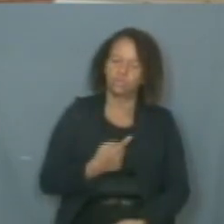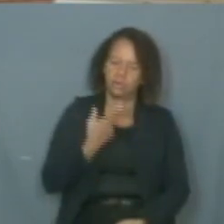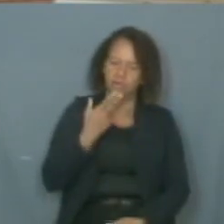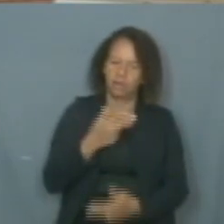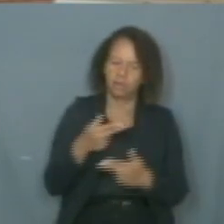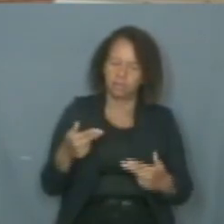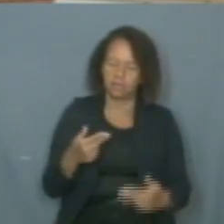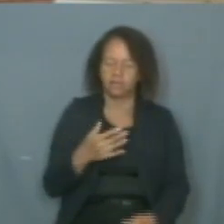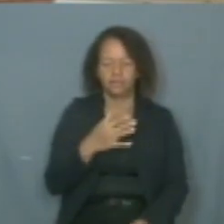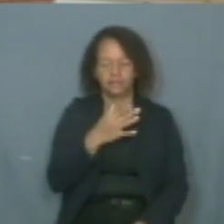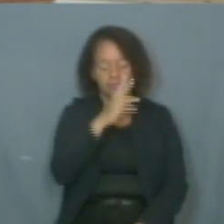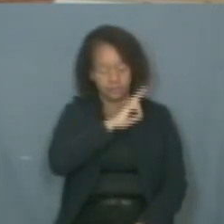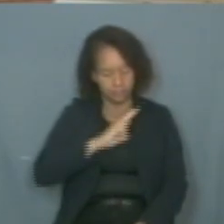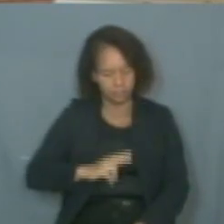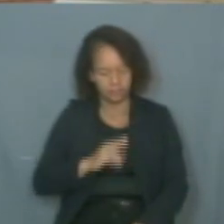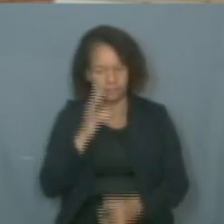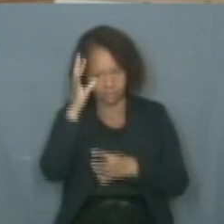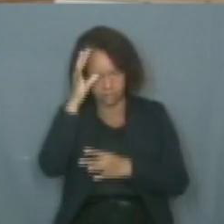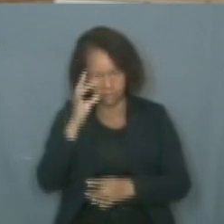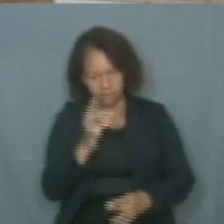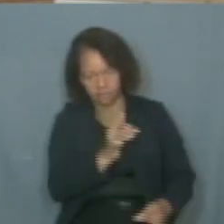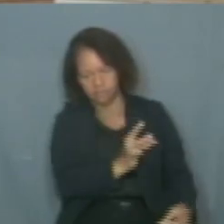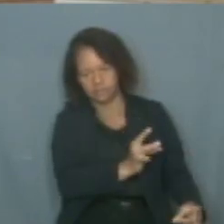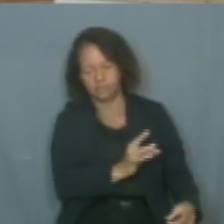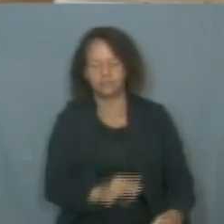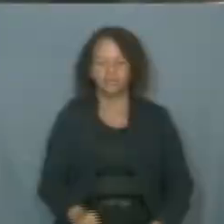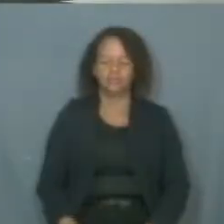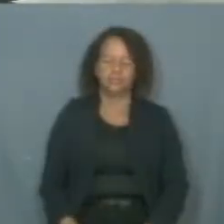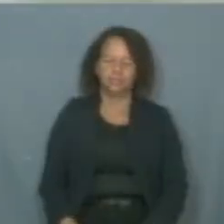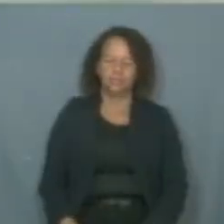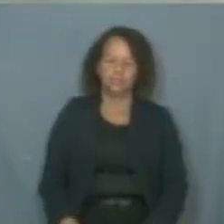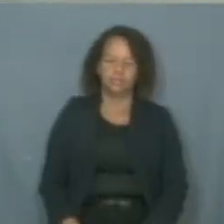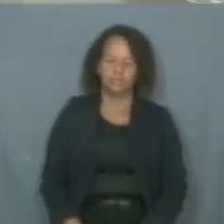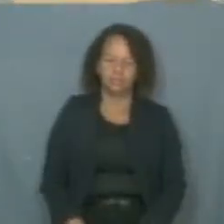algumas palavras. Vereador, o senhor tem uma parte.